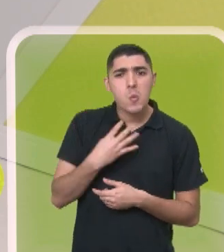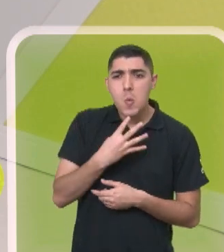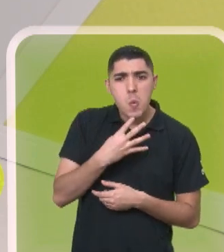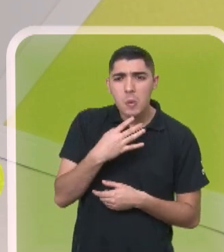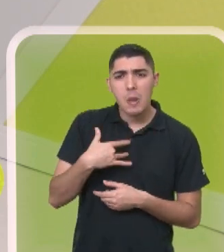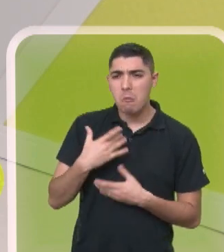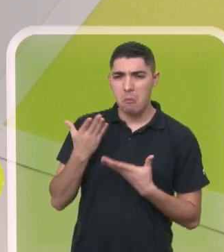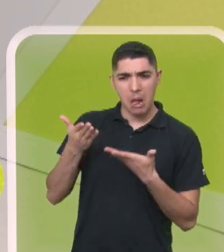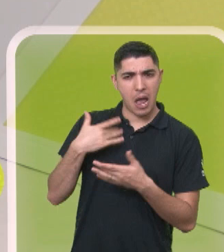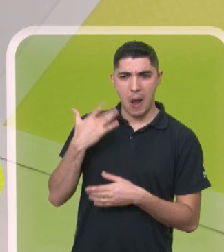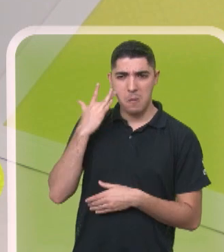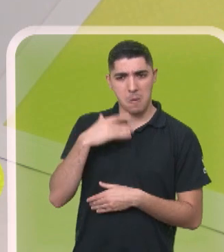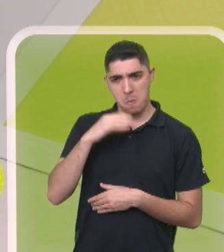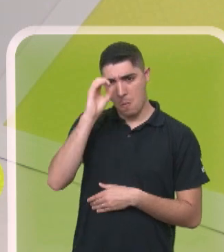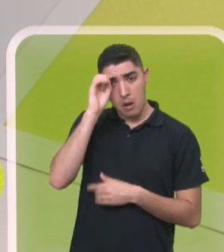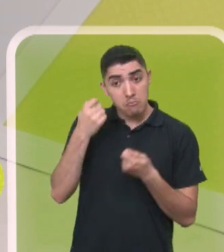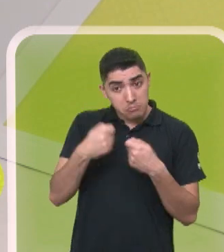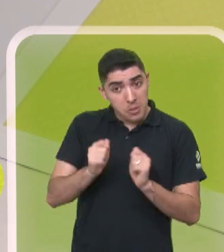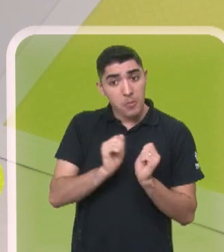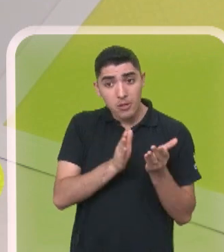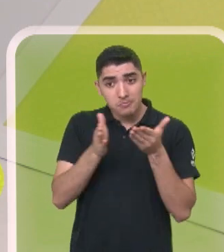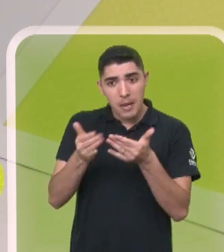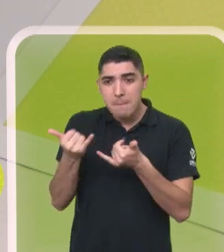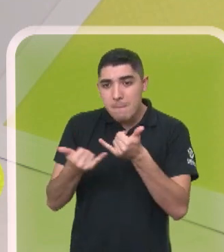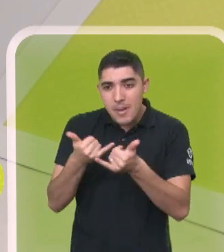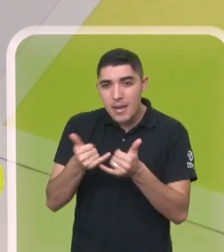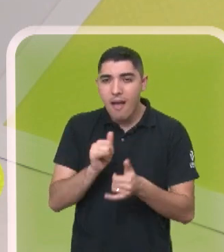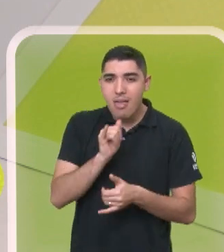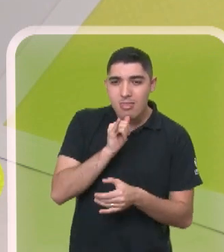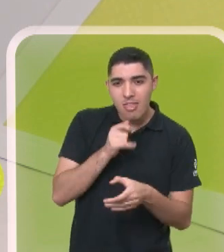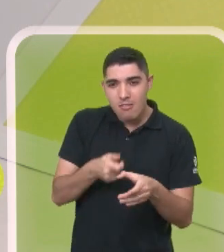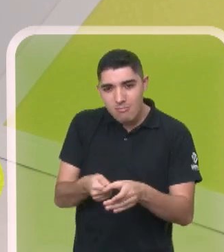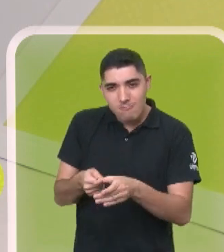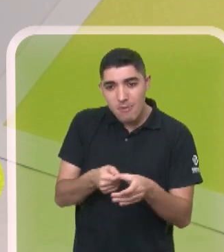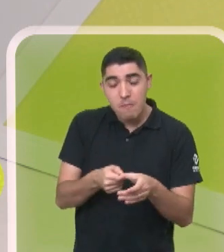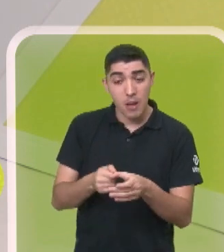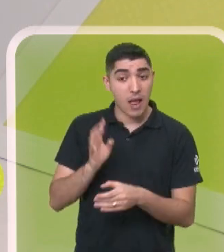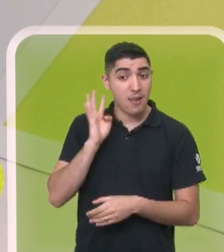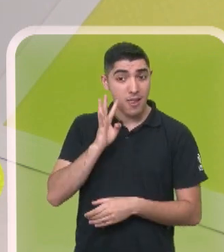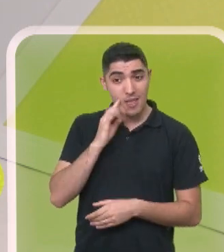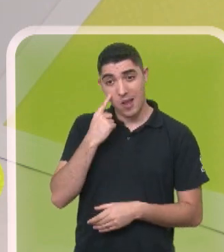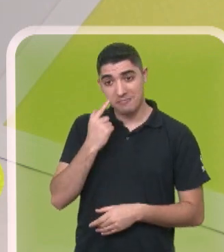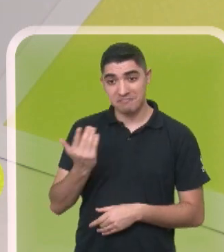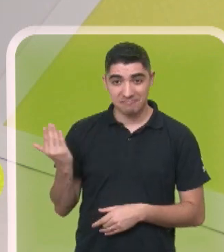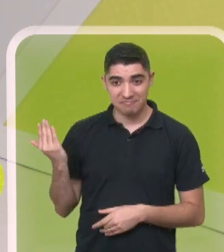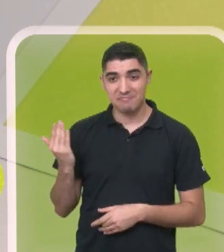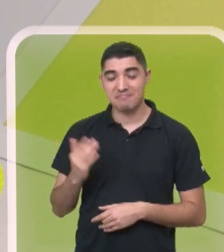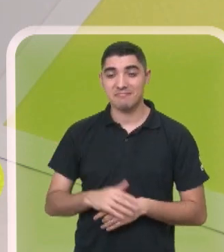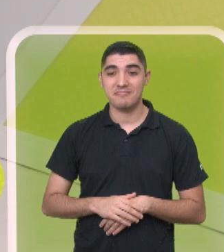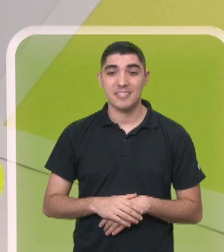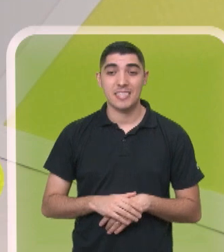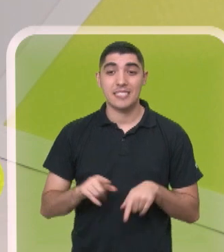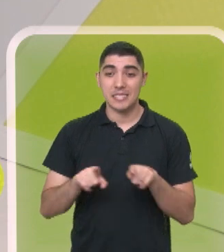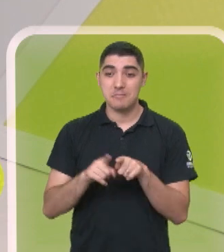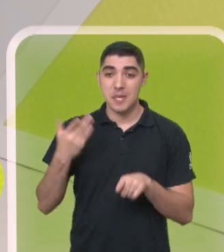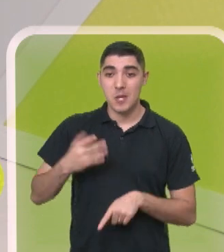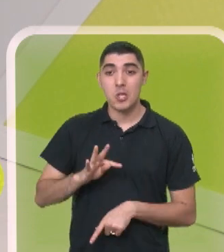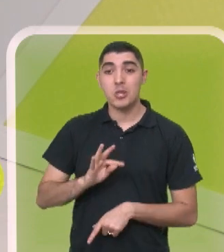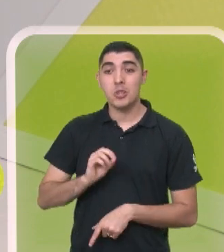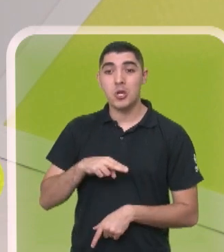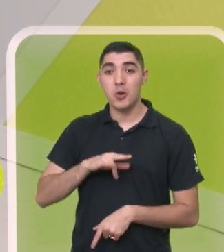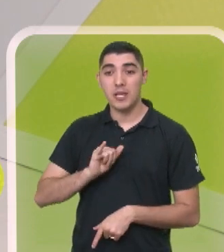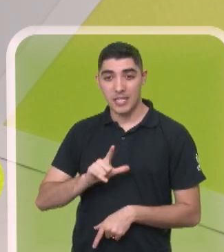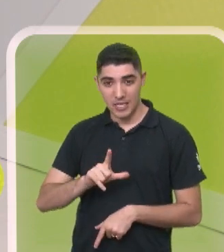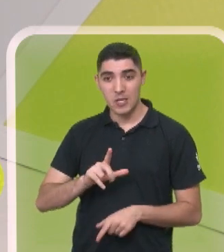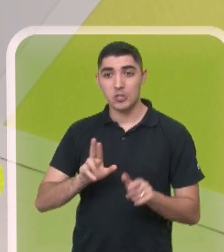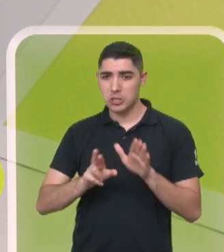eles ensinam, eles batem bolinha. É bem bacana esse lance deles aí. E o Tonil, como a gente viu na matéria, já representou São